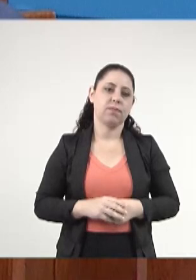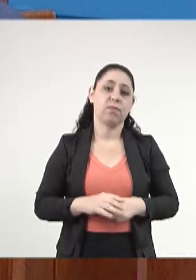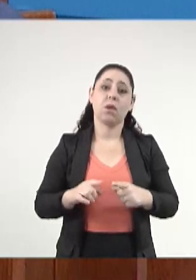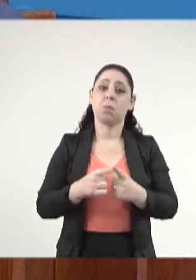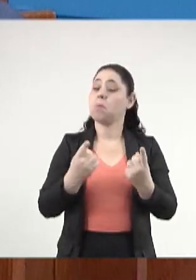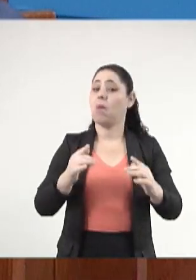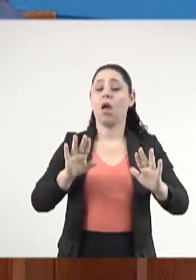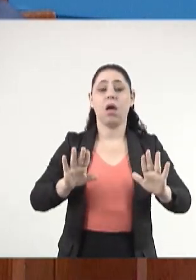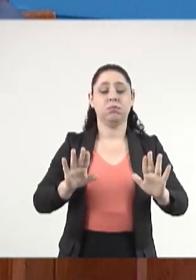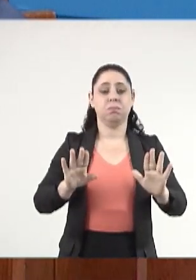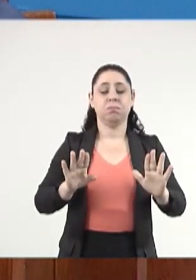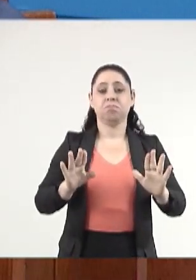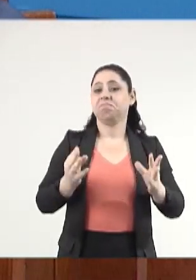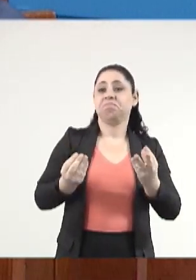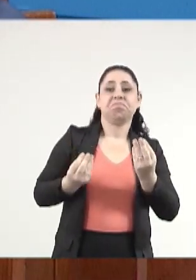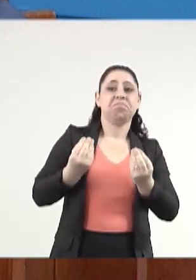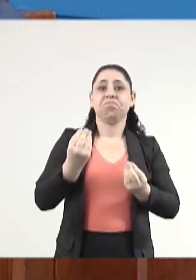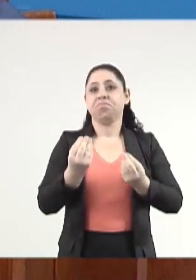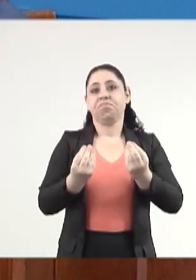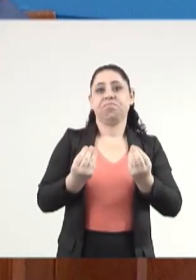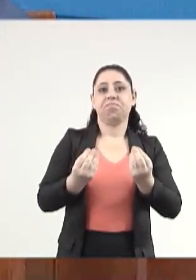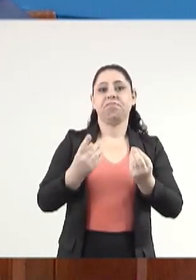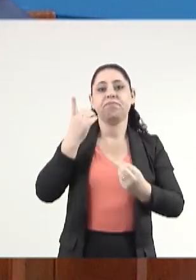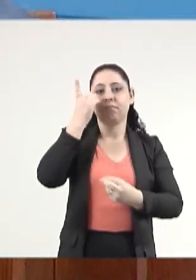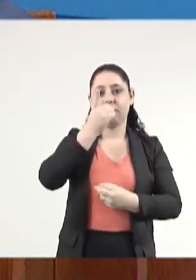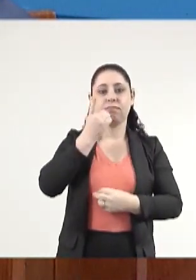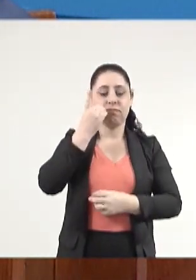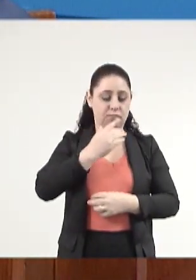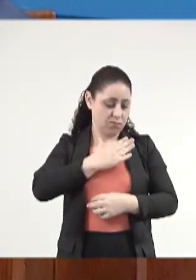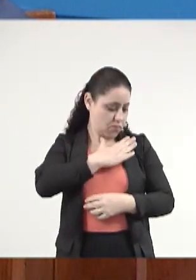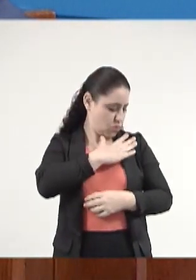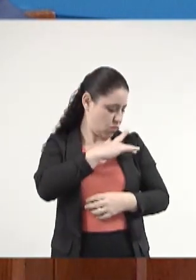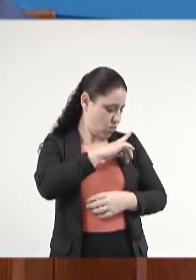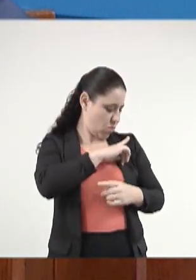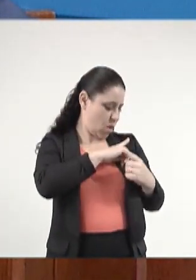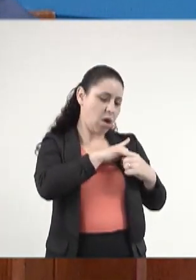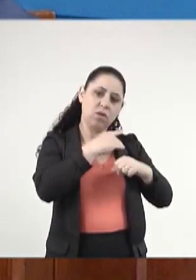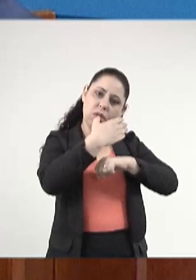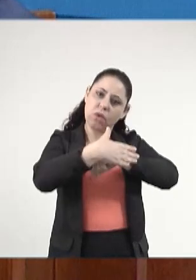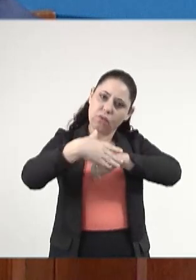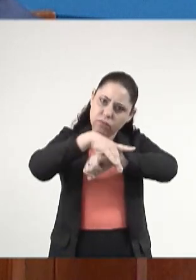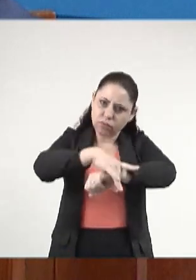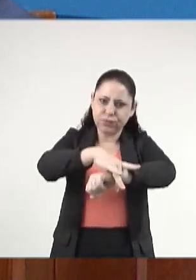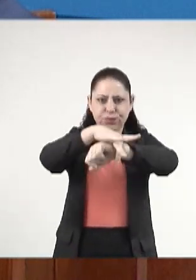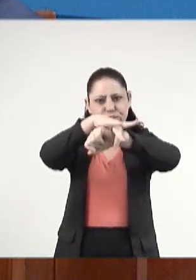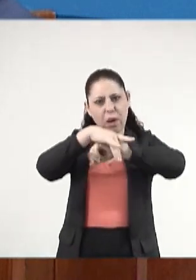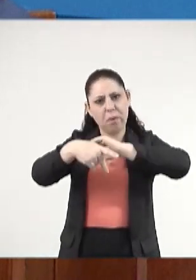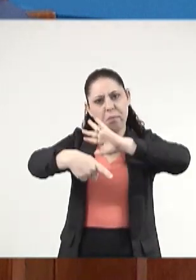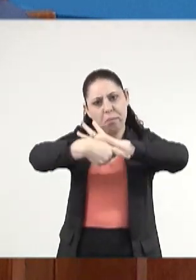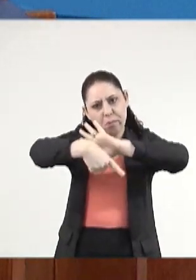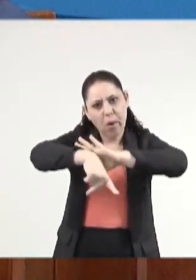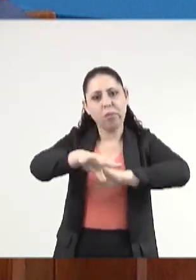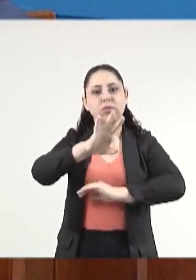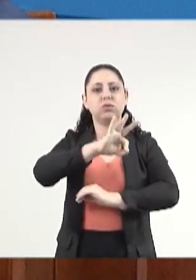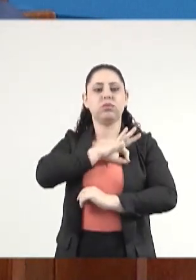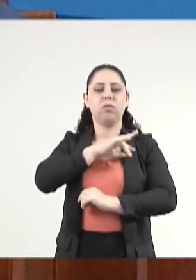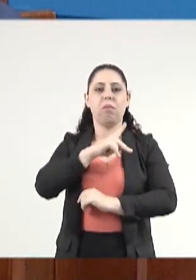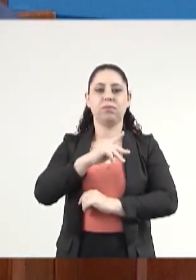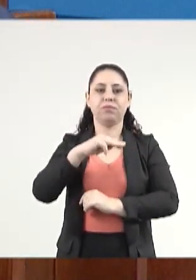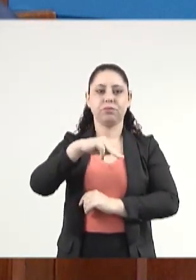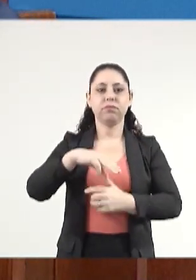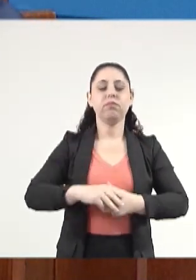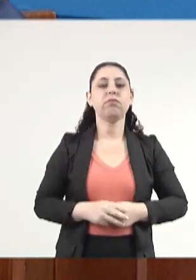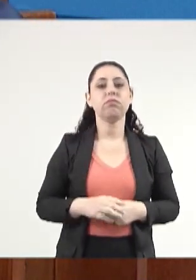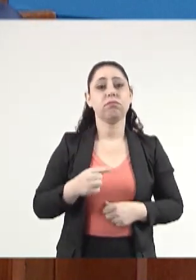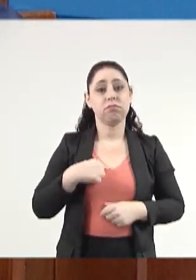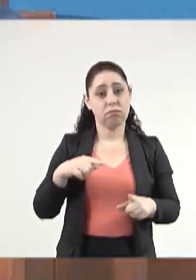Mas assim como o deputado Coronel Davi defendeu com veemência a Polícia Militar,